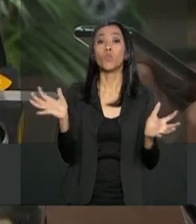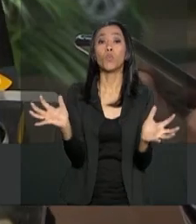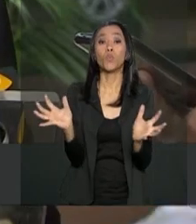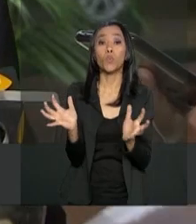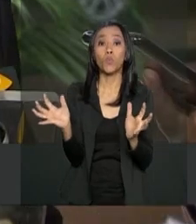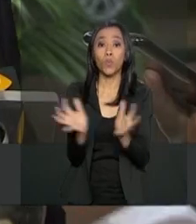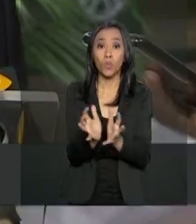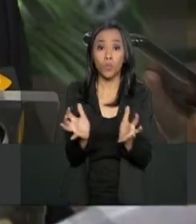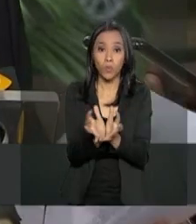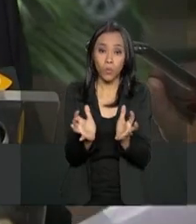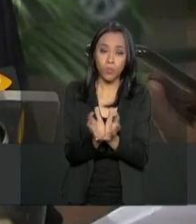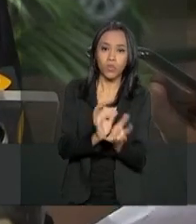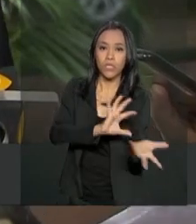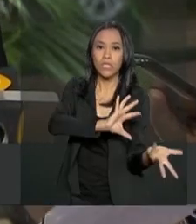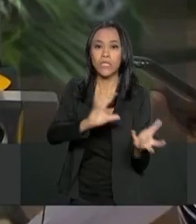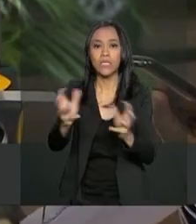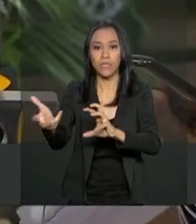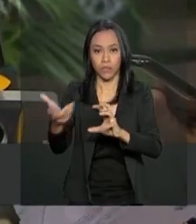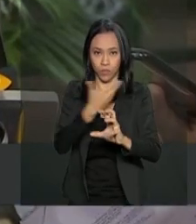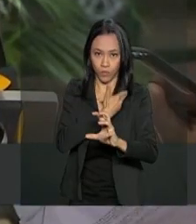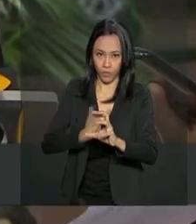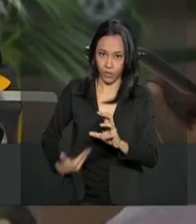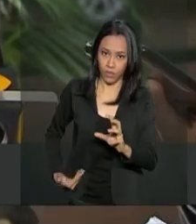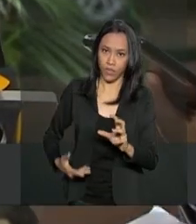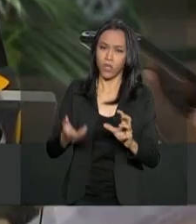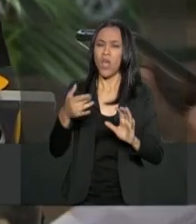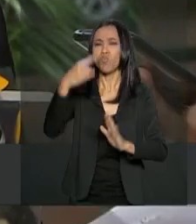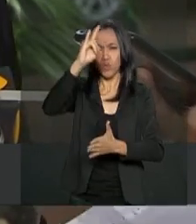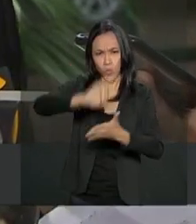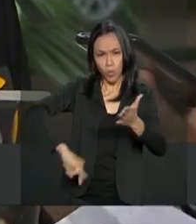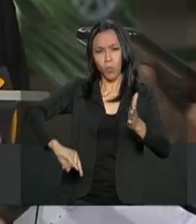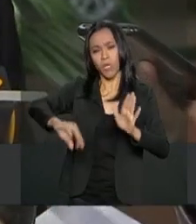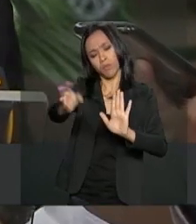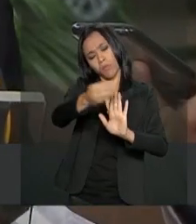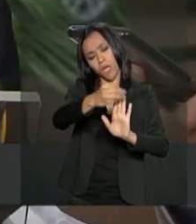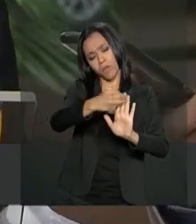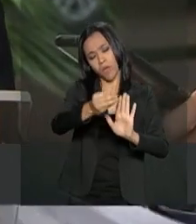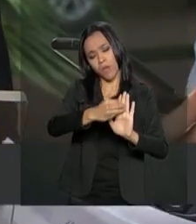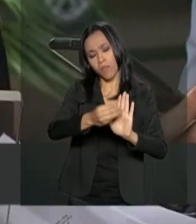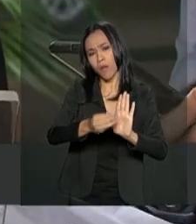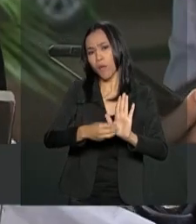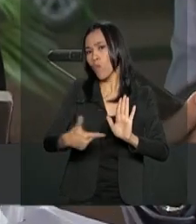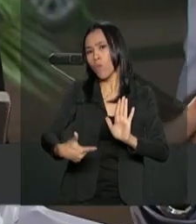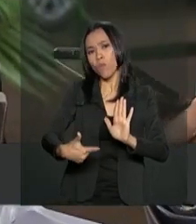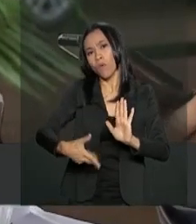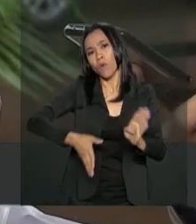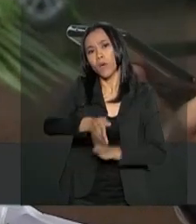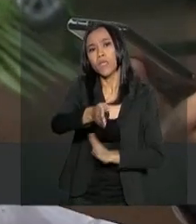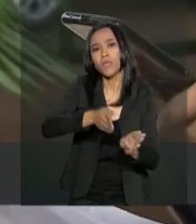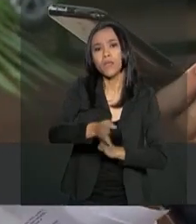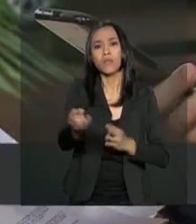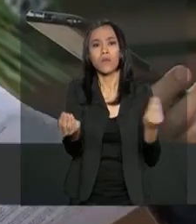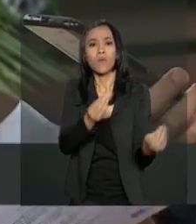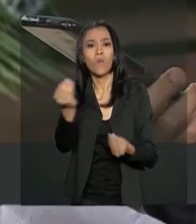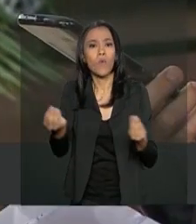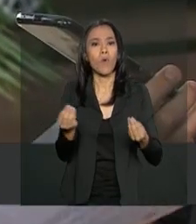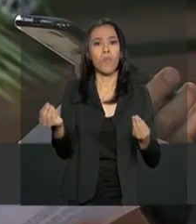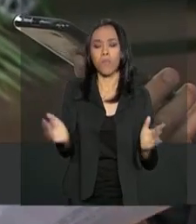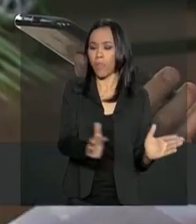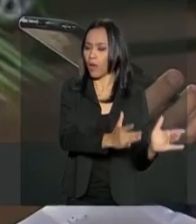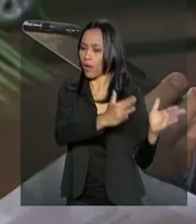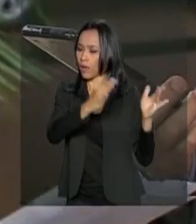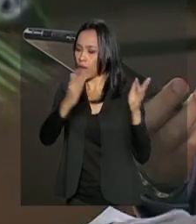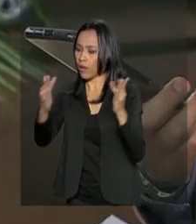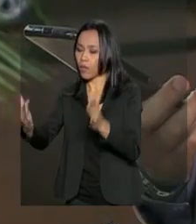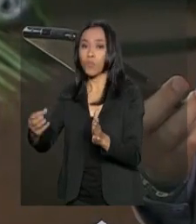esse documento ele é um guia para o processo de transição e para o novo